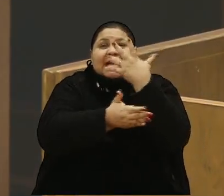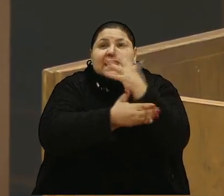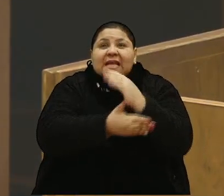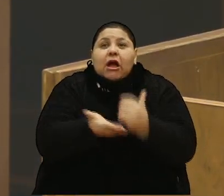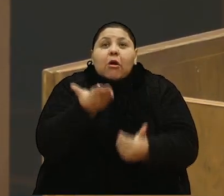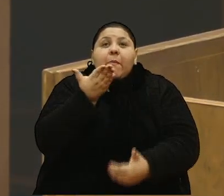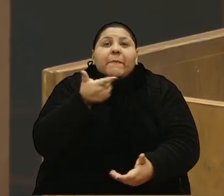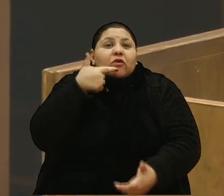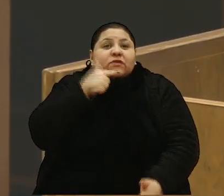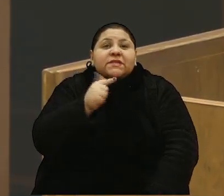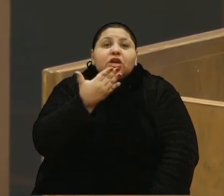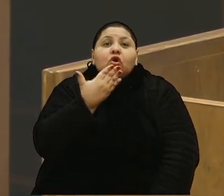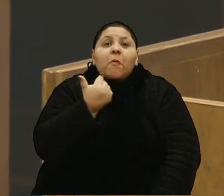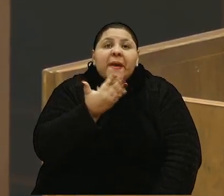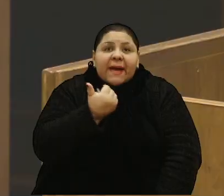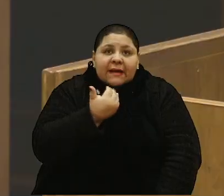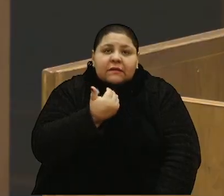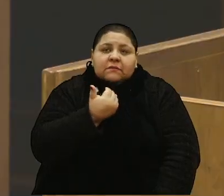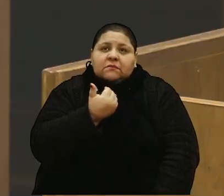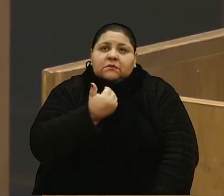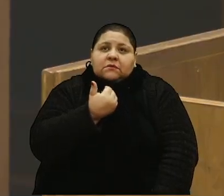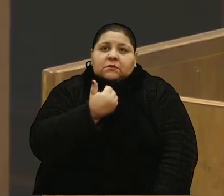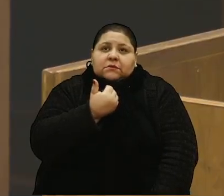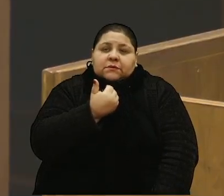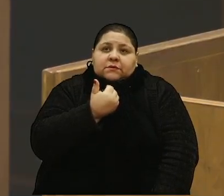cada dia.